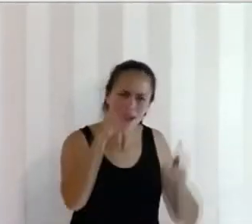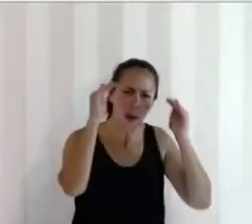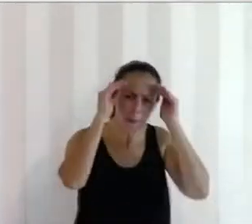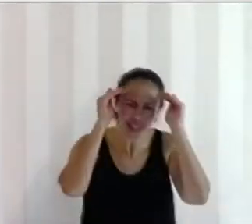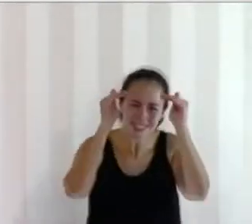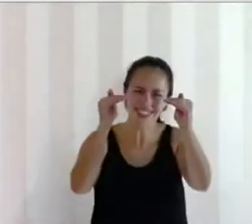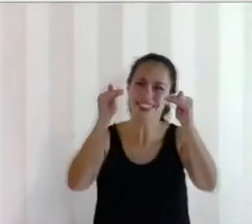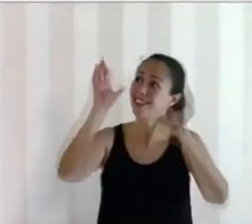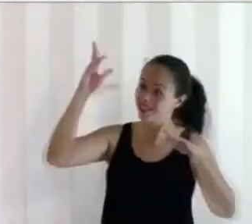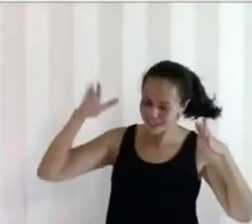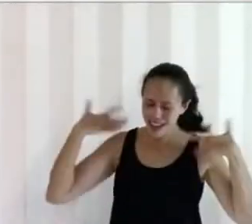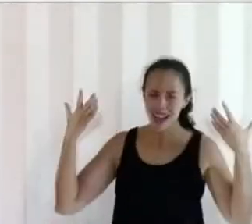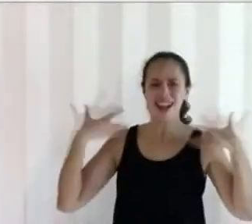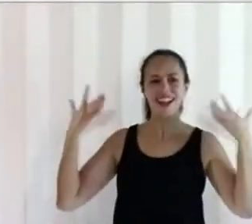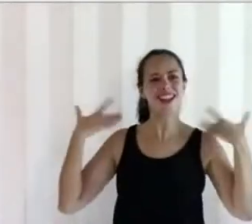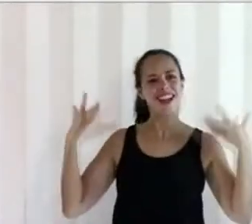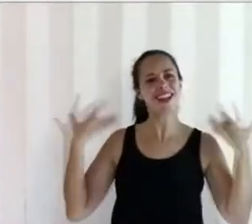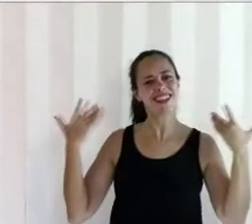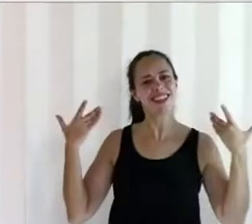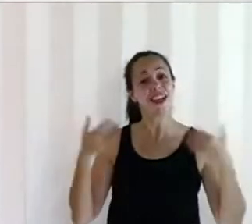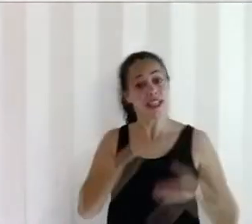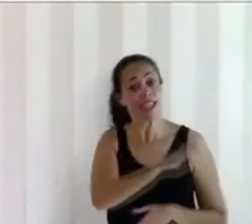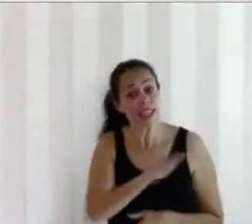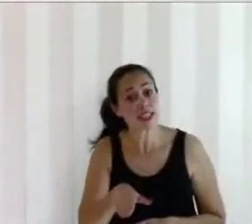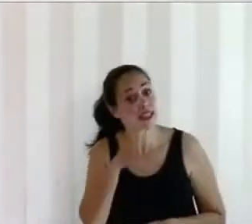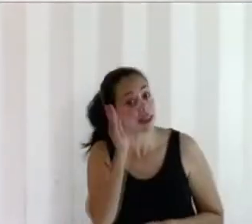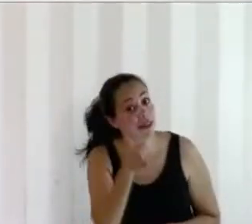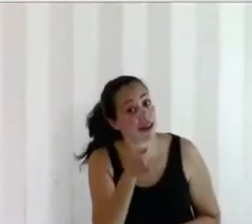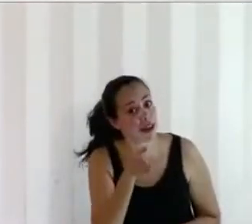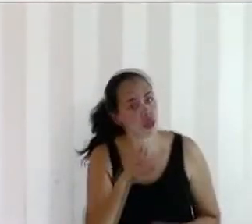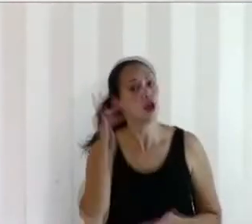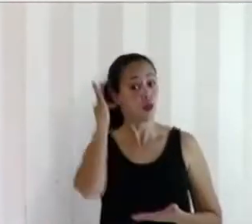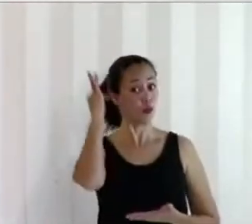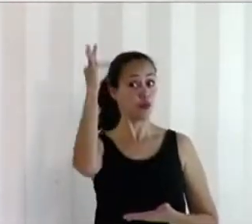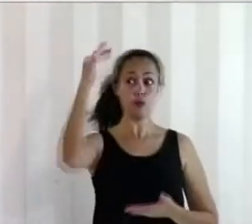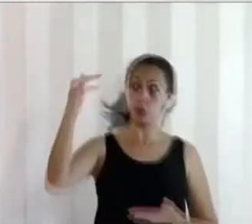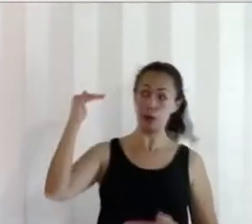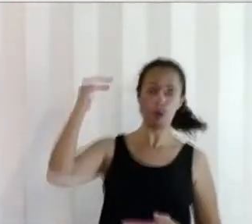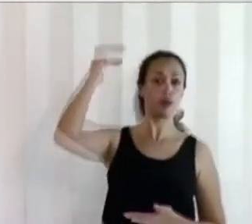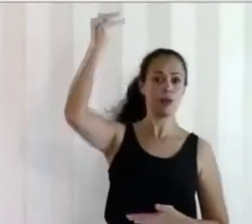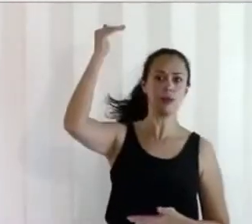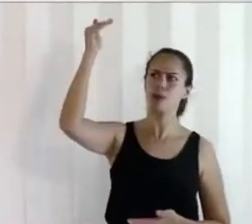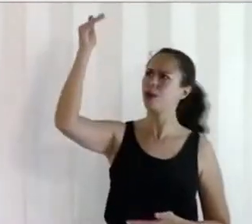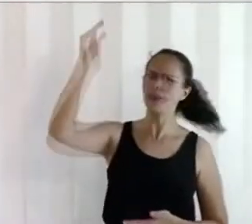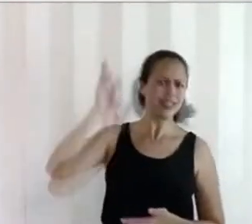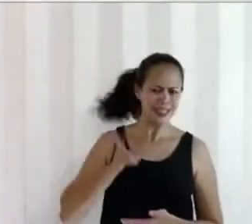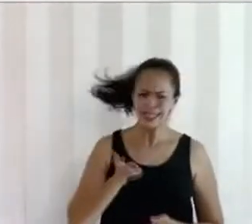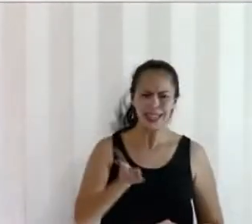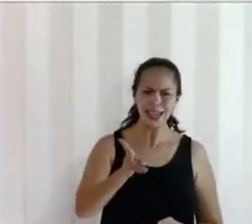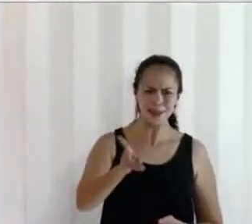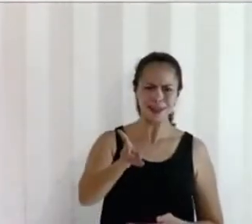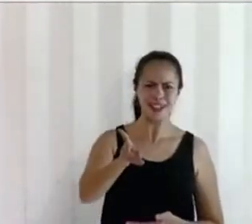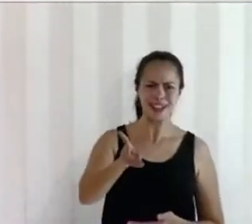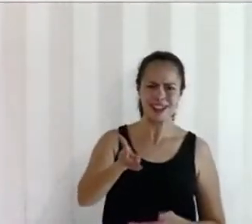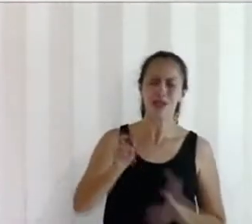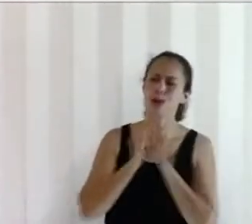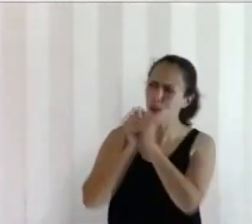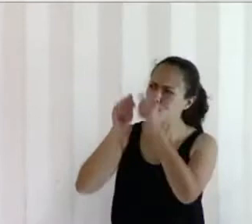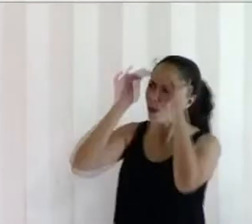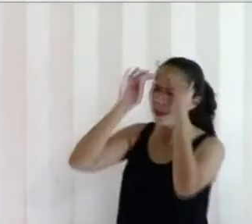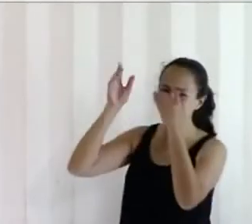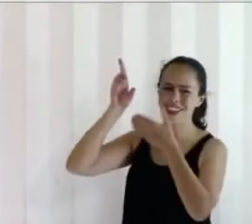bênção. Você é uma criança que poderá ser muito abençoada, muito, muito, muito abençoada. Mas eu tenho de lhe